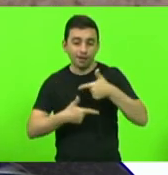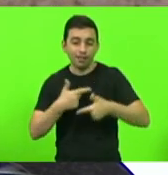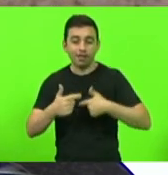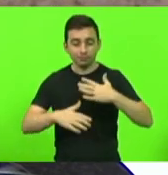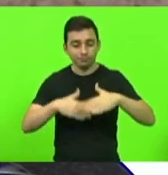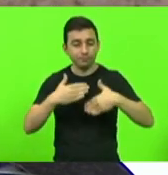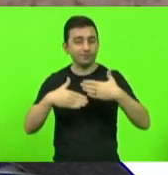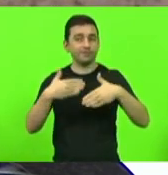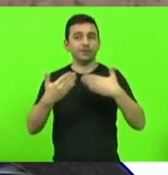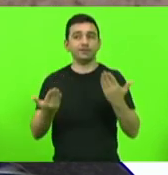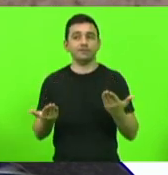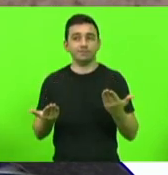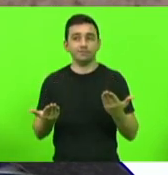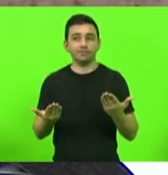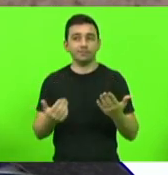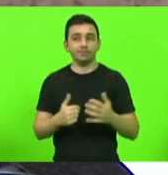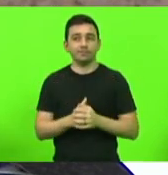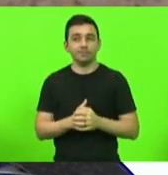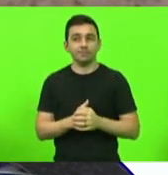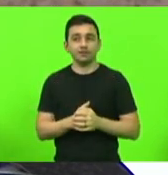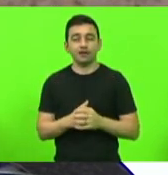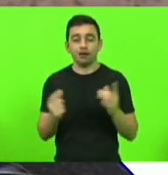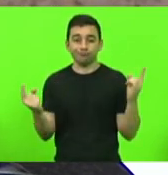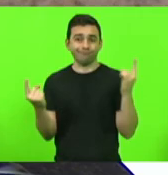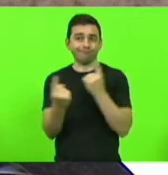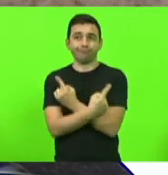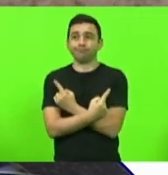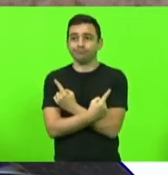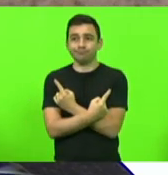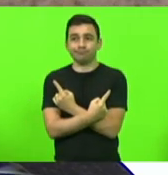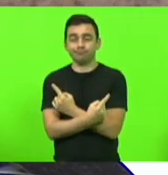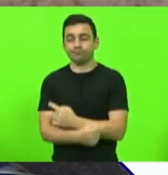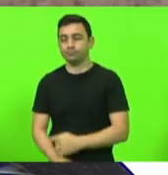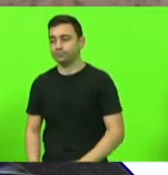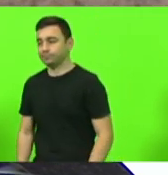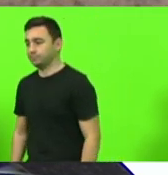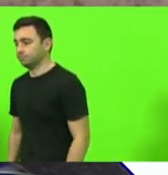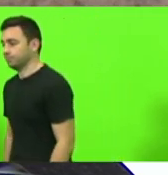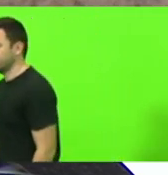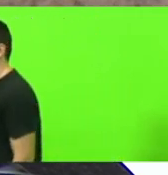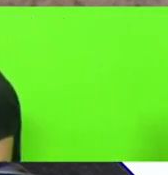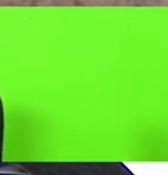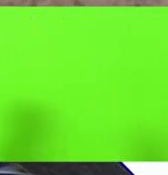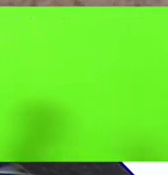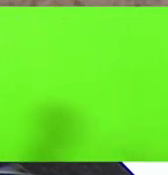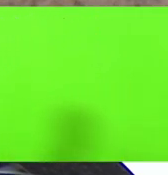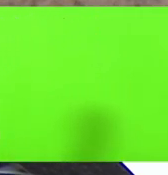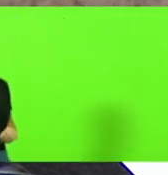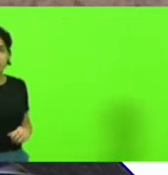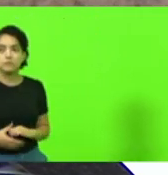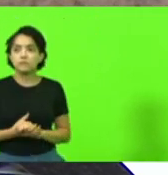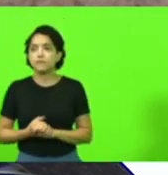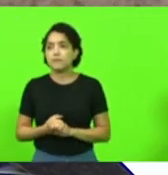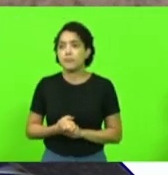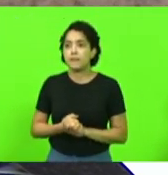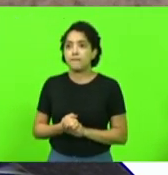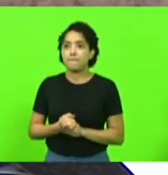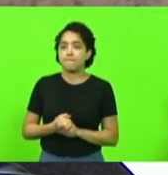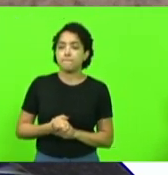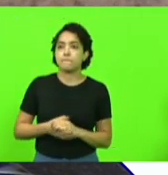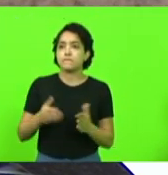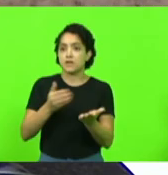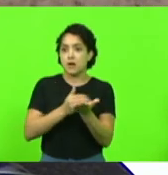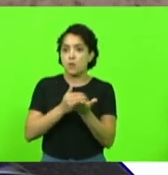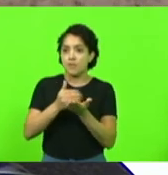nesse país. É um tanto quanto contraditório. Nós, por um lado, nós aumentamos a despesa pública e aumentamos a